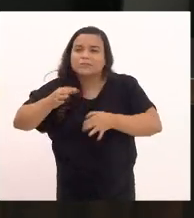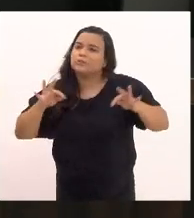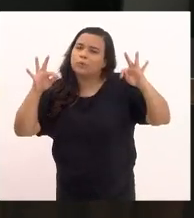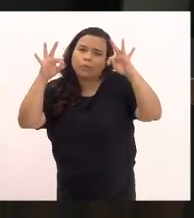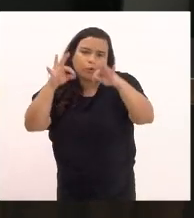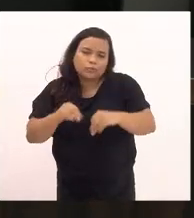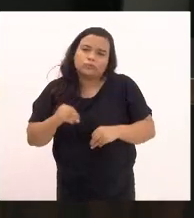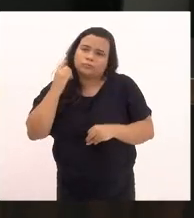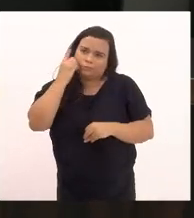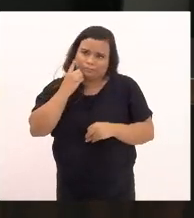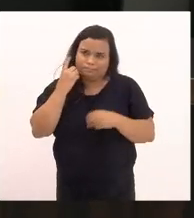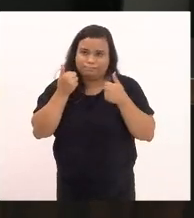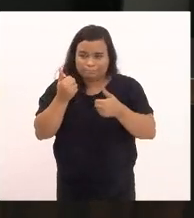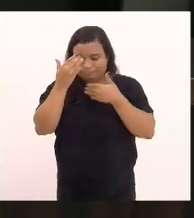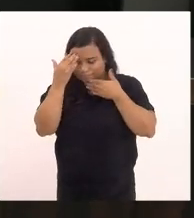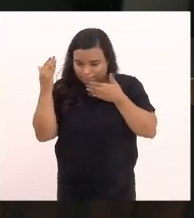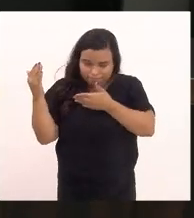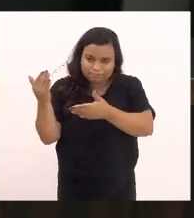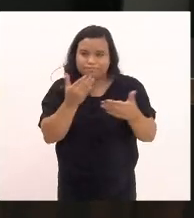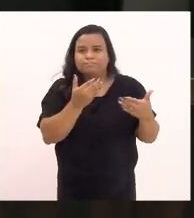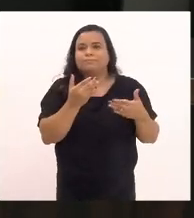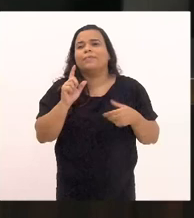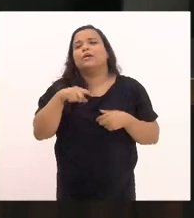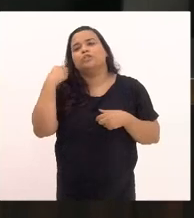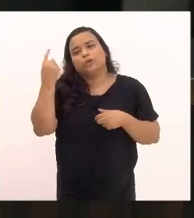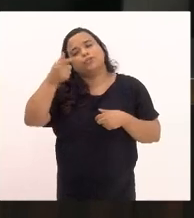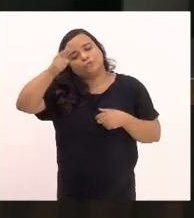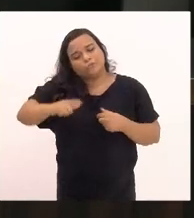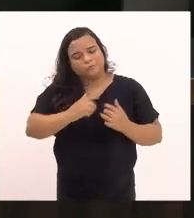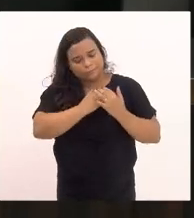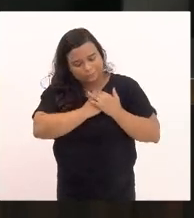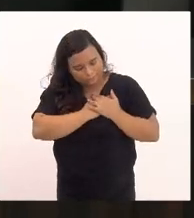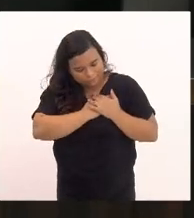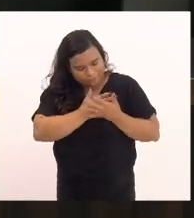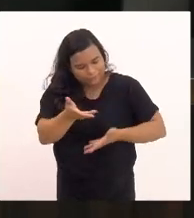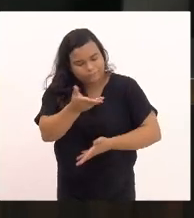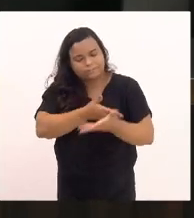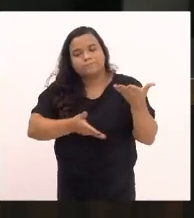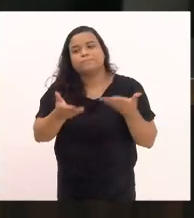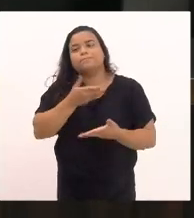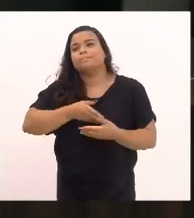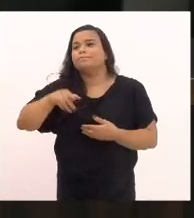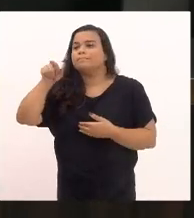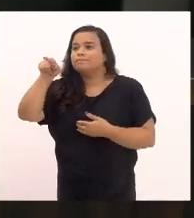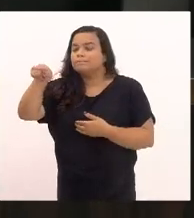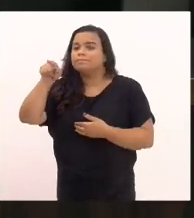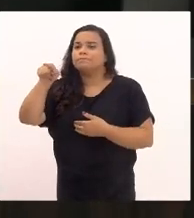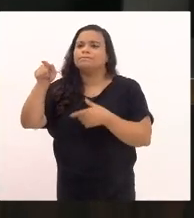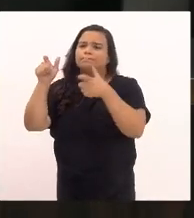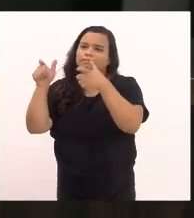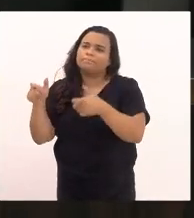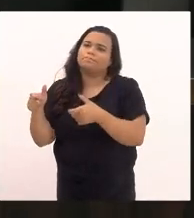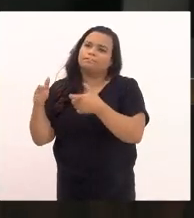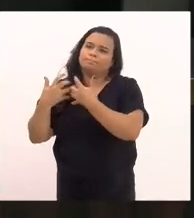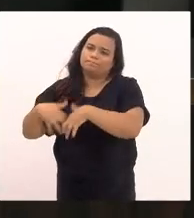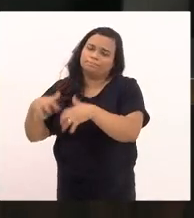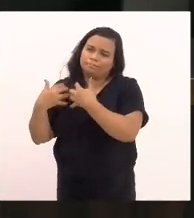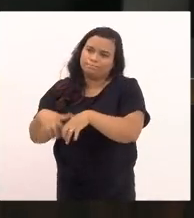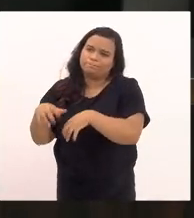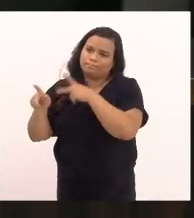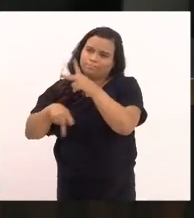Excelências, mais uma vez, toda a nossa solidariedade ao povo petropolitano, ao prefeito Rubens Bontempo,